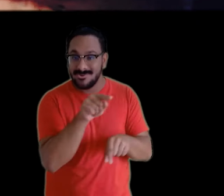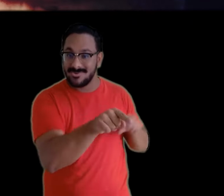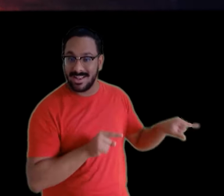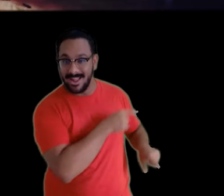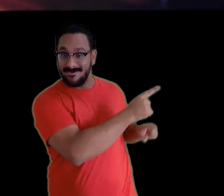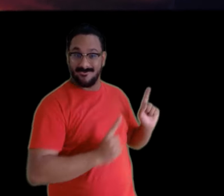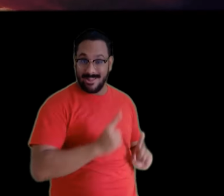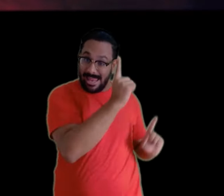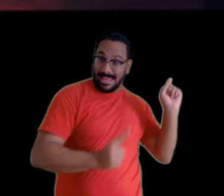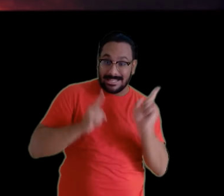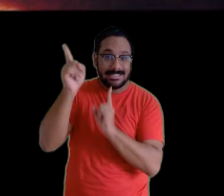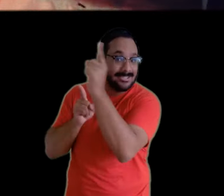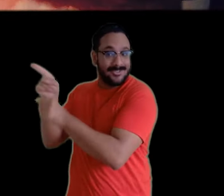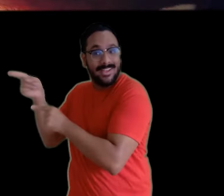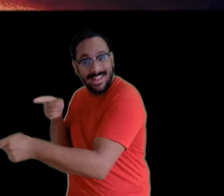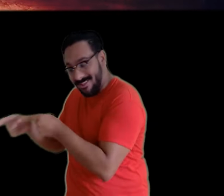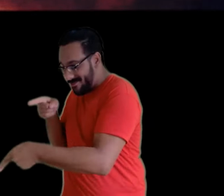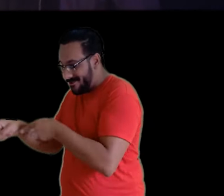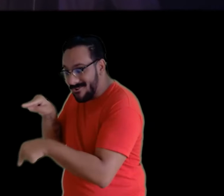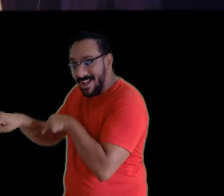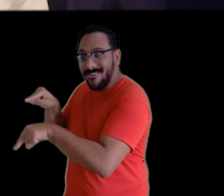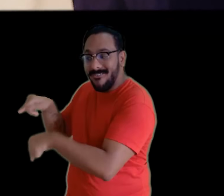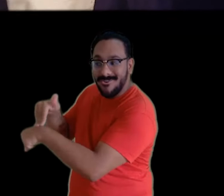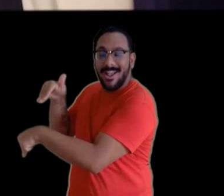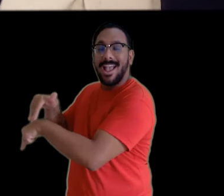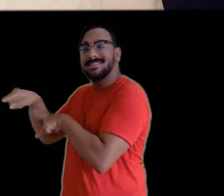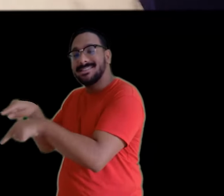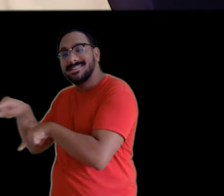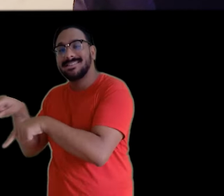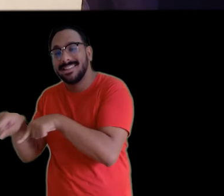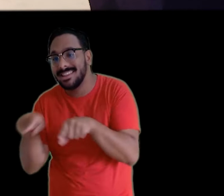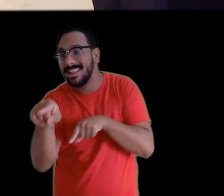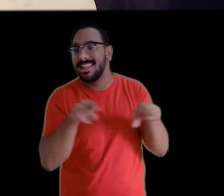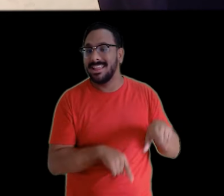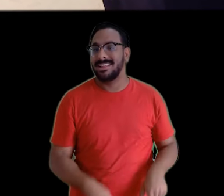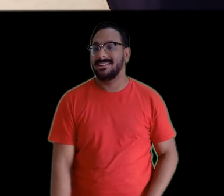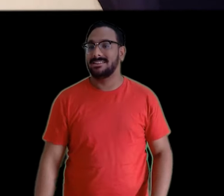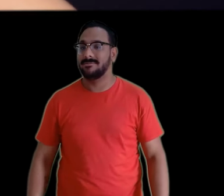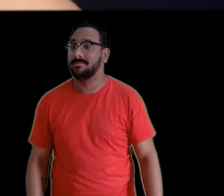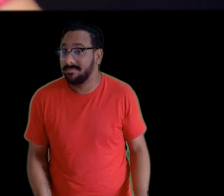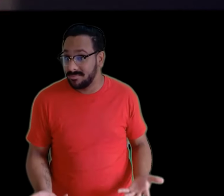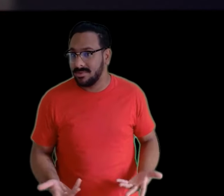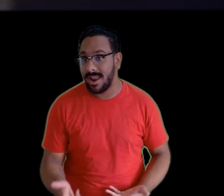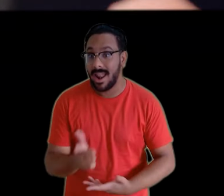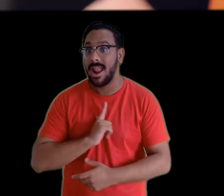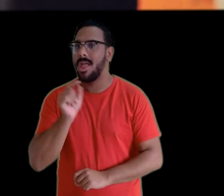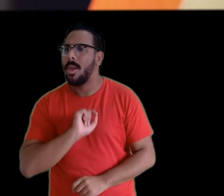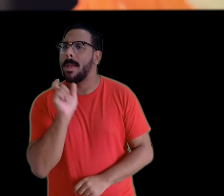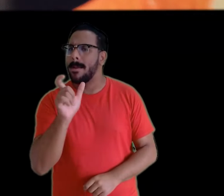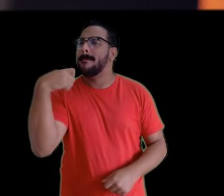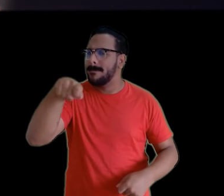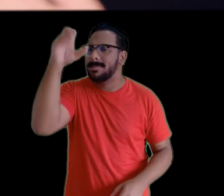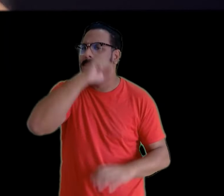aqui, cutuca ali, cati. Com tu alicati, cutuca aqui, cutuca ali. Pra palavra aprender,